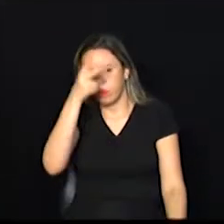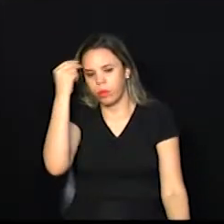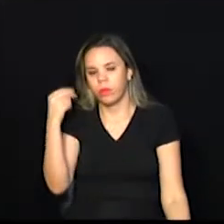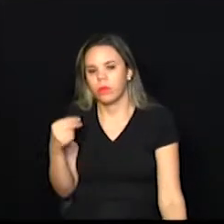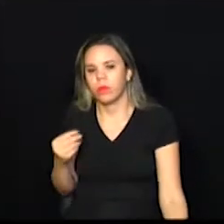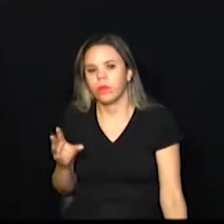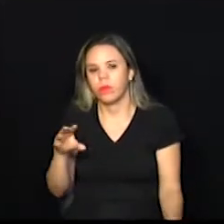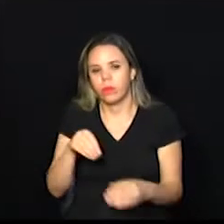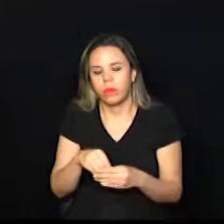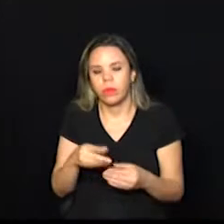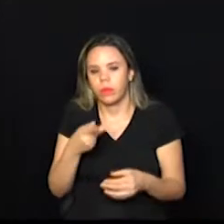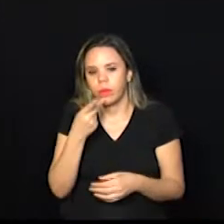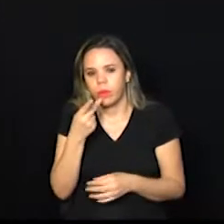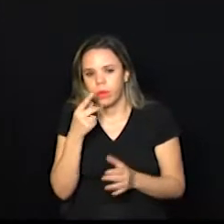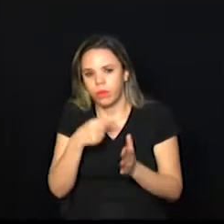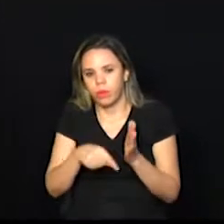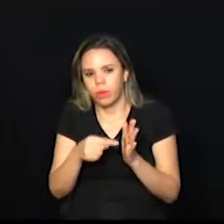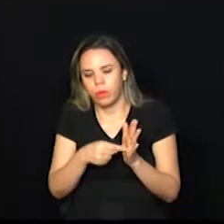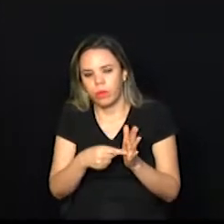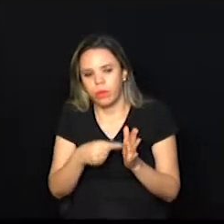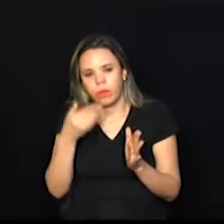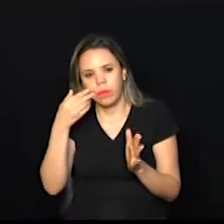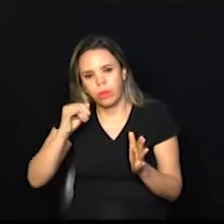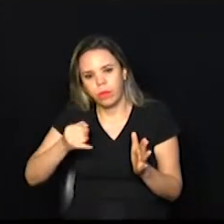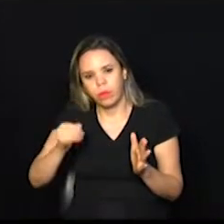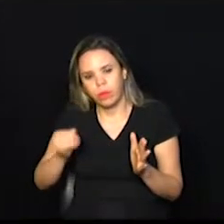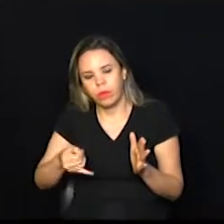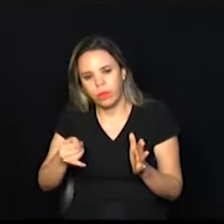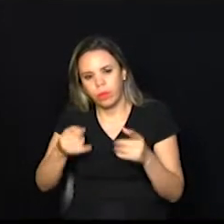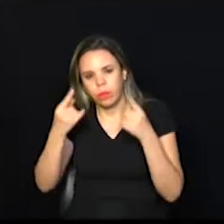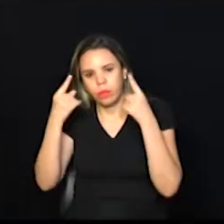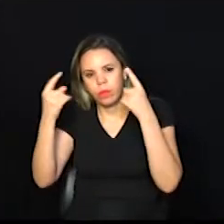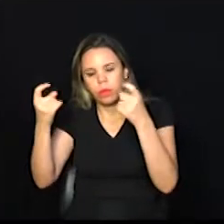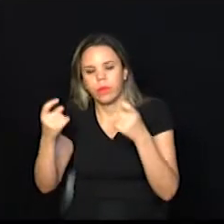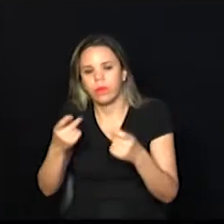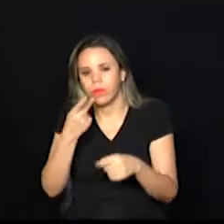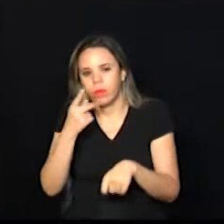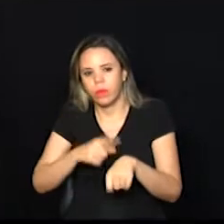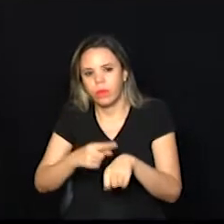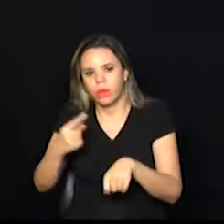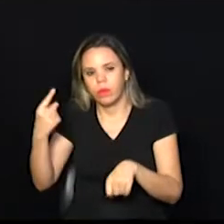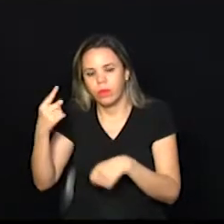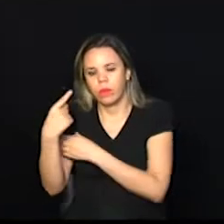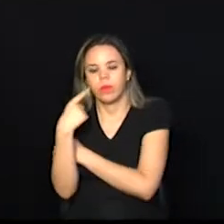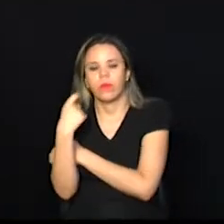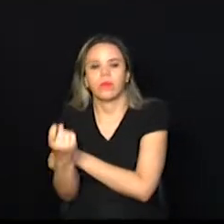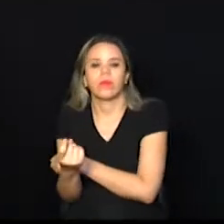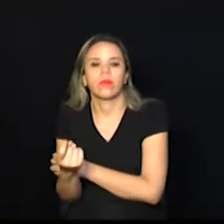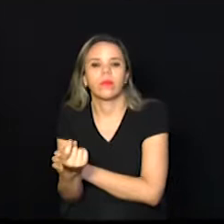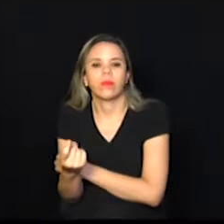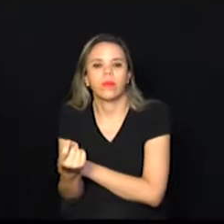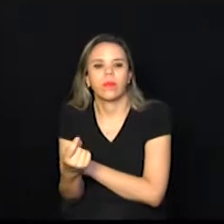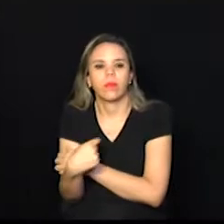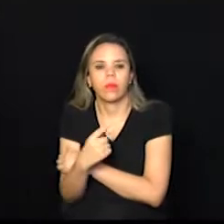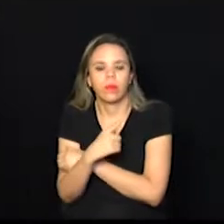falar um pouquinho do Botão e aproveitar e falar da questão da violência. E foi um momento muito interessante, que a